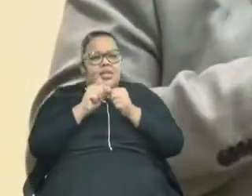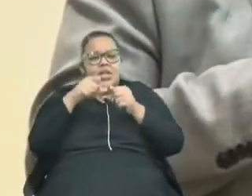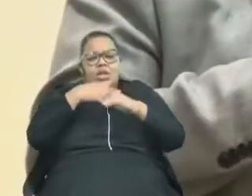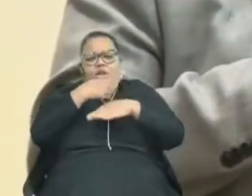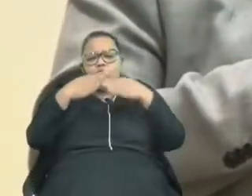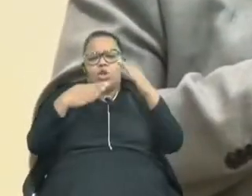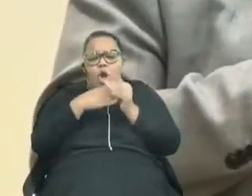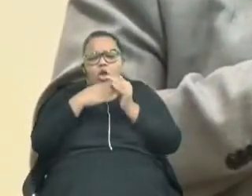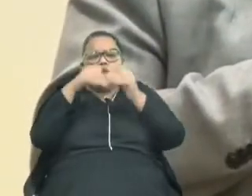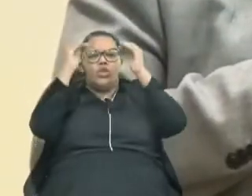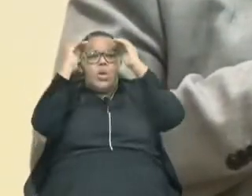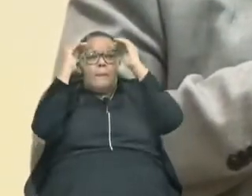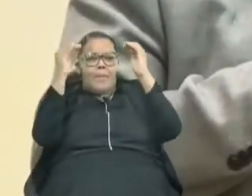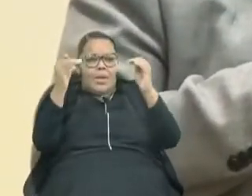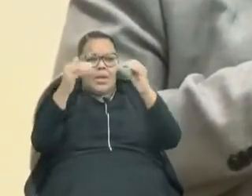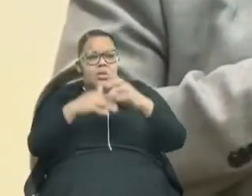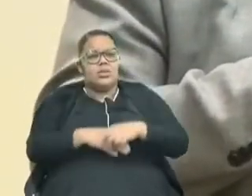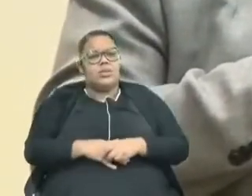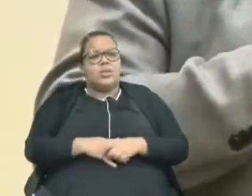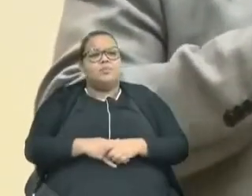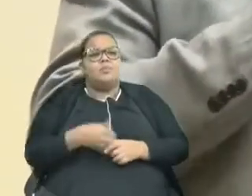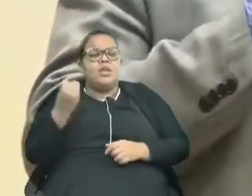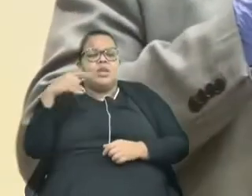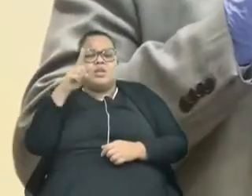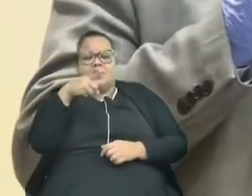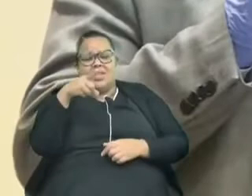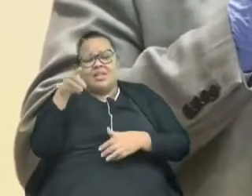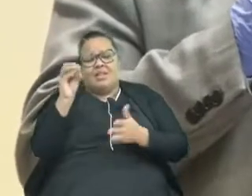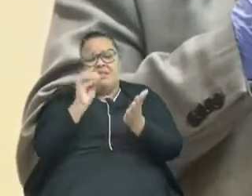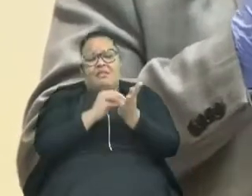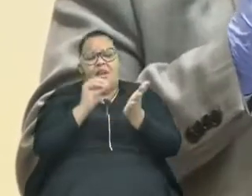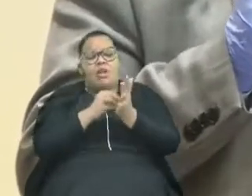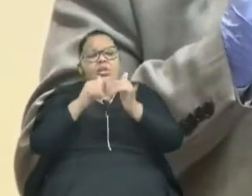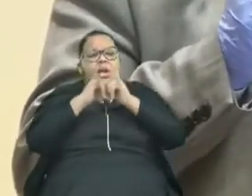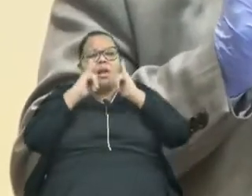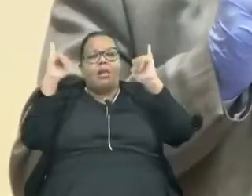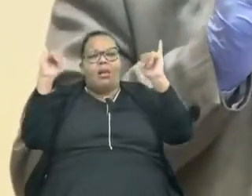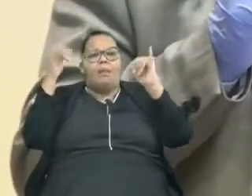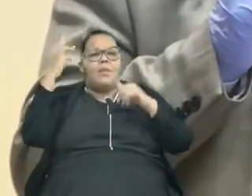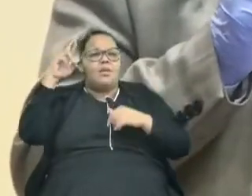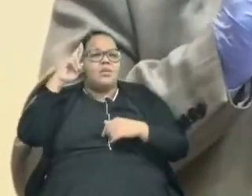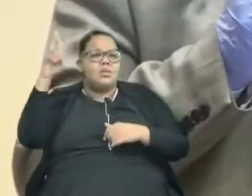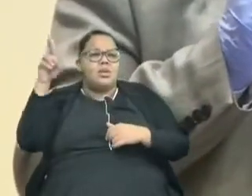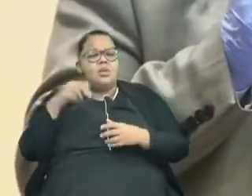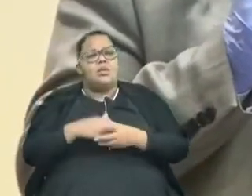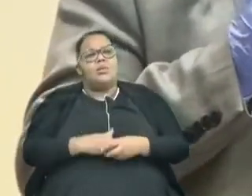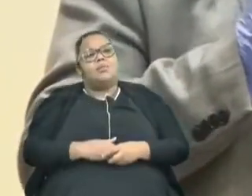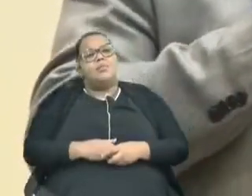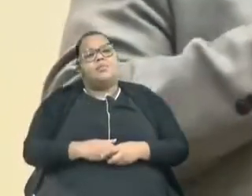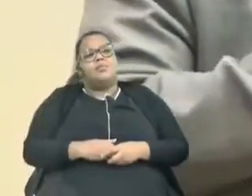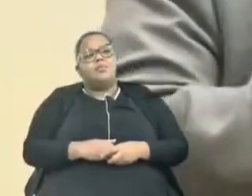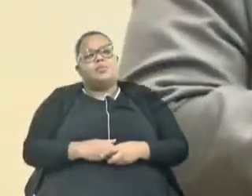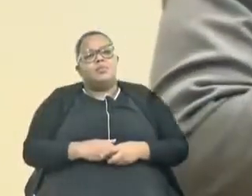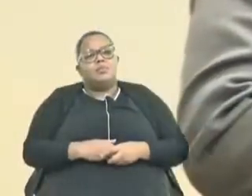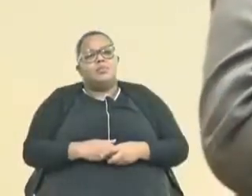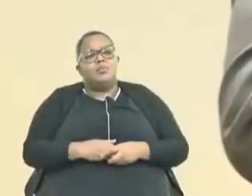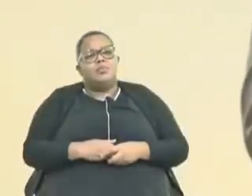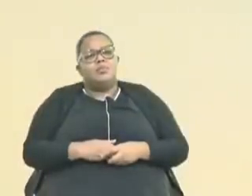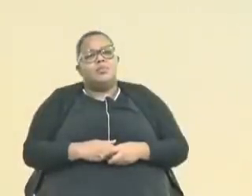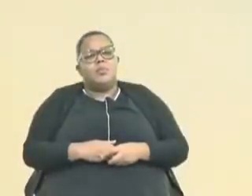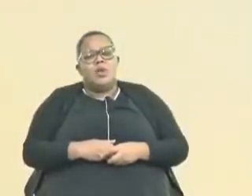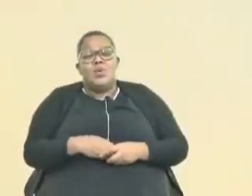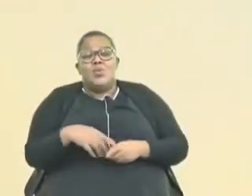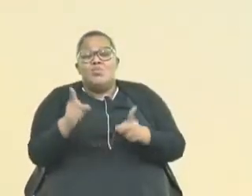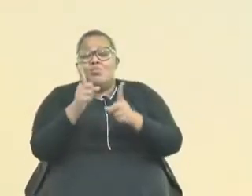essa falta de autoridade para com seus filhos e muito mais ainda quando os filhos erram deixam de temer ao senhor não